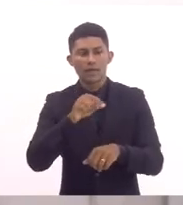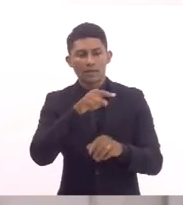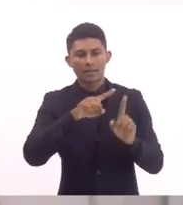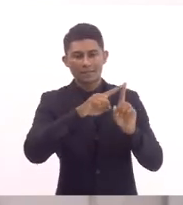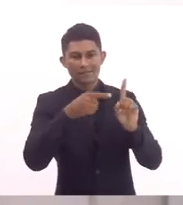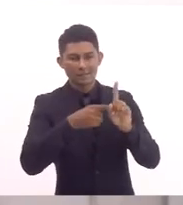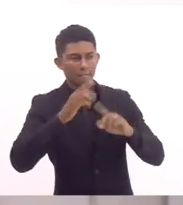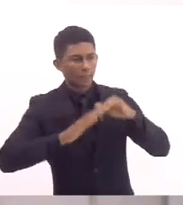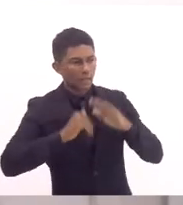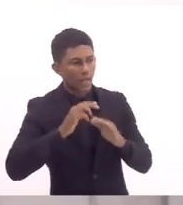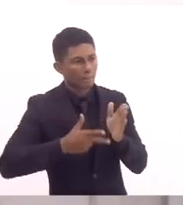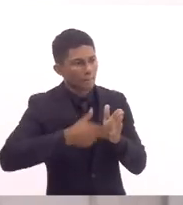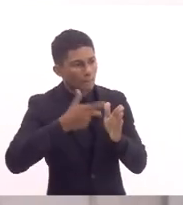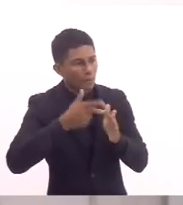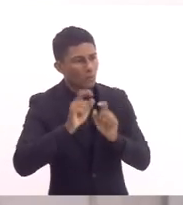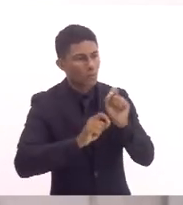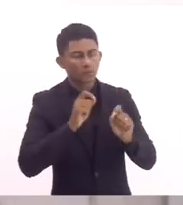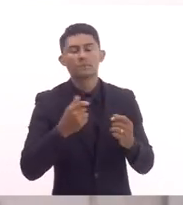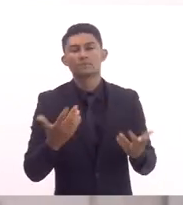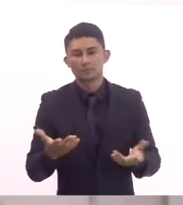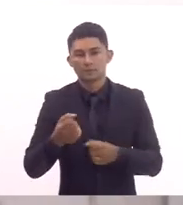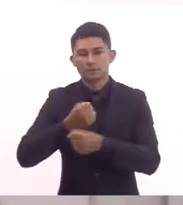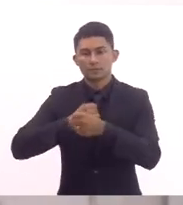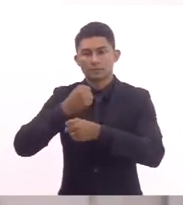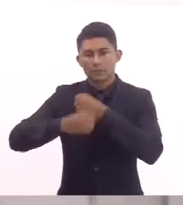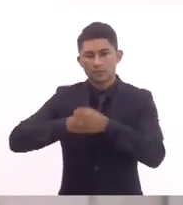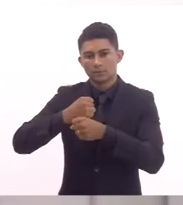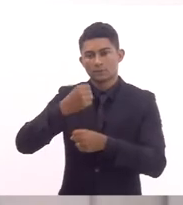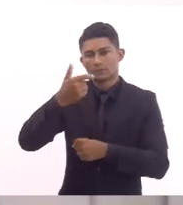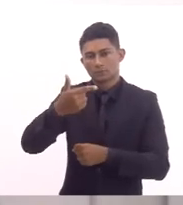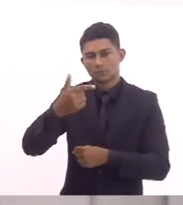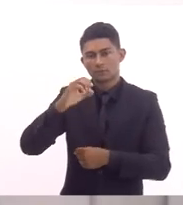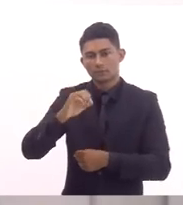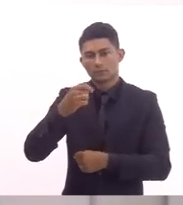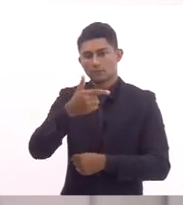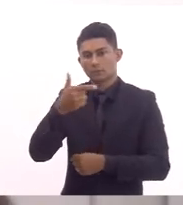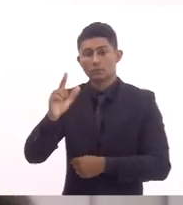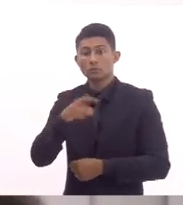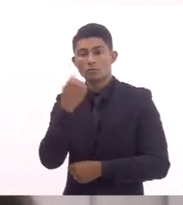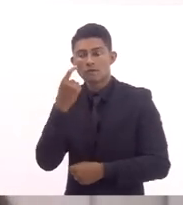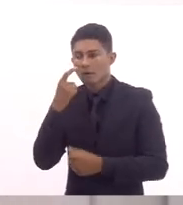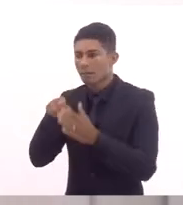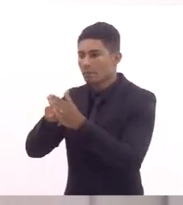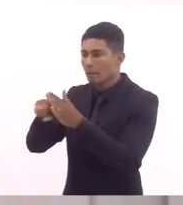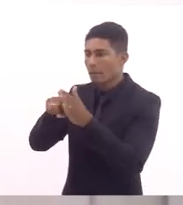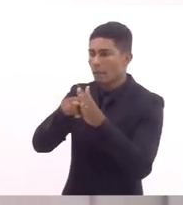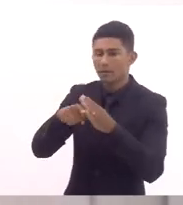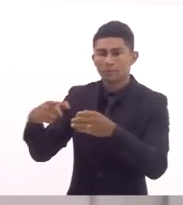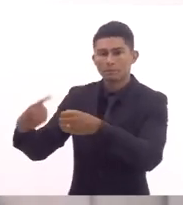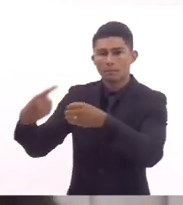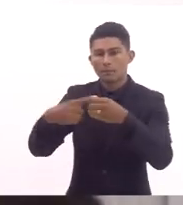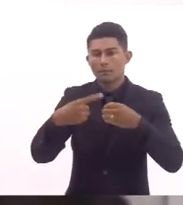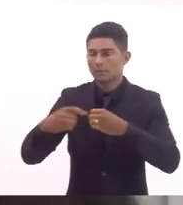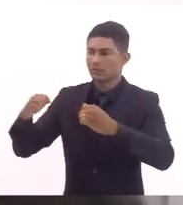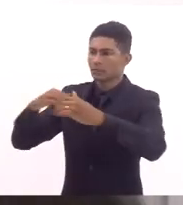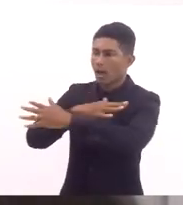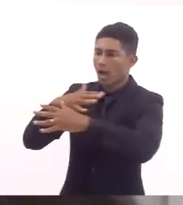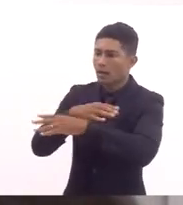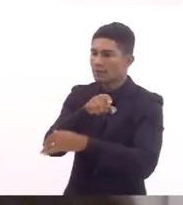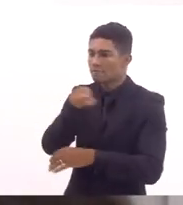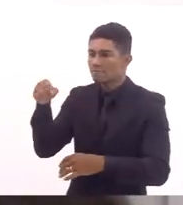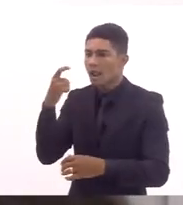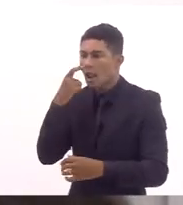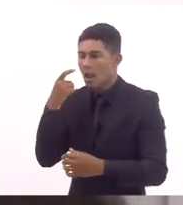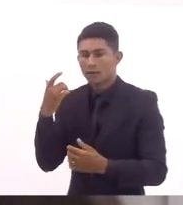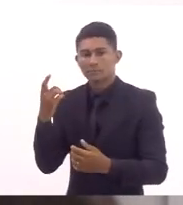em 2022 a gente pegou os indicadores Qual era os municípios com indicadores mais preocupantes em relação